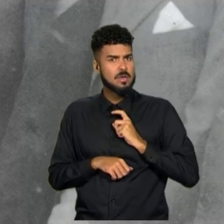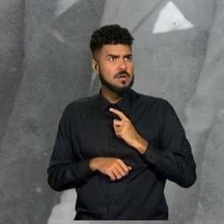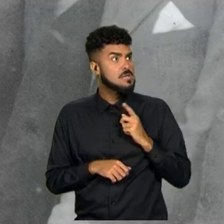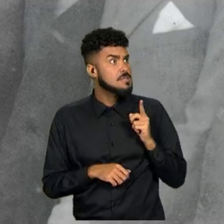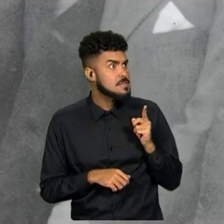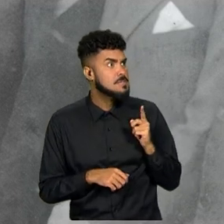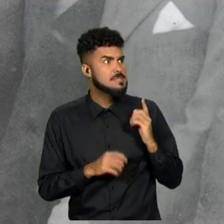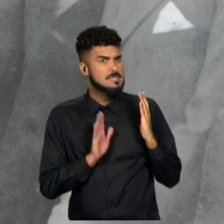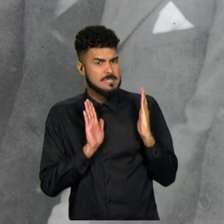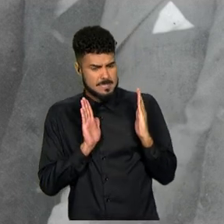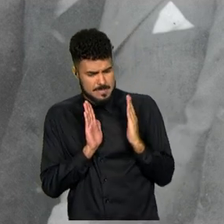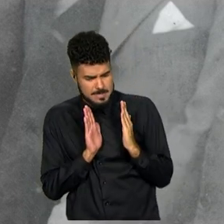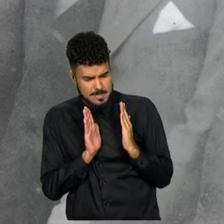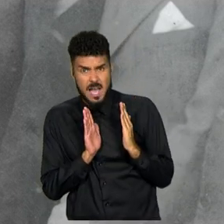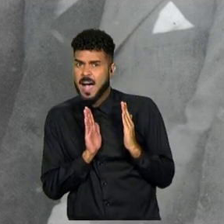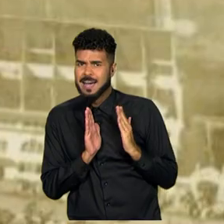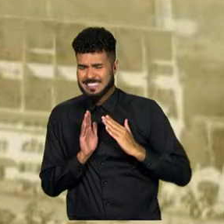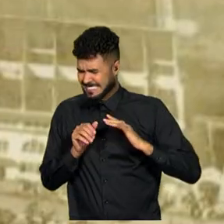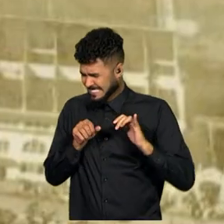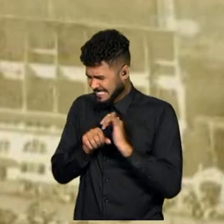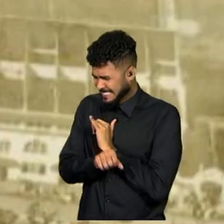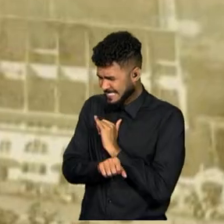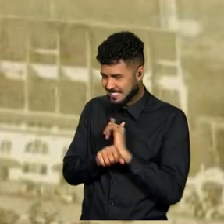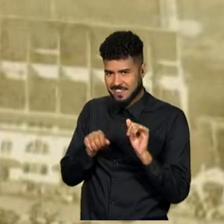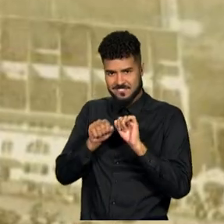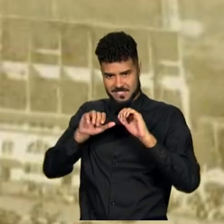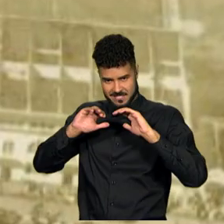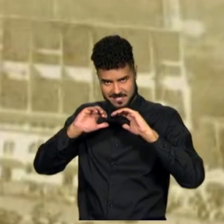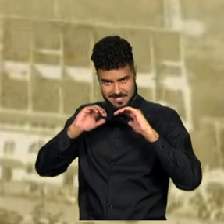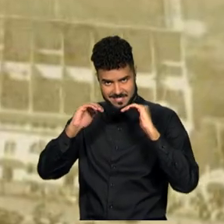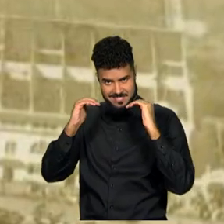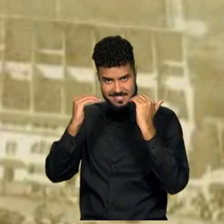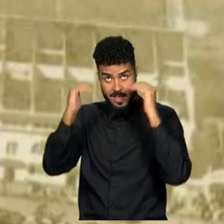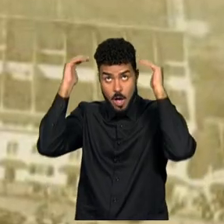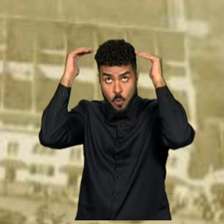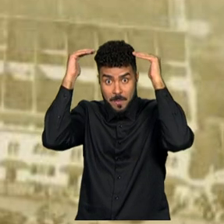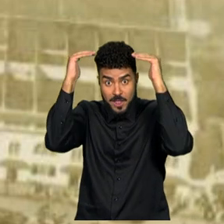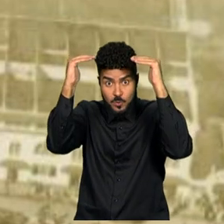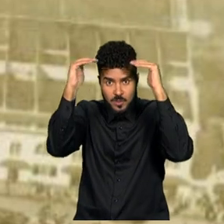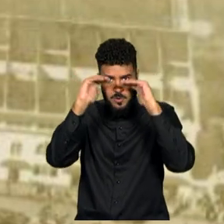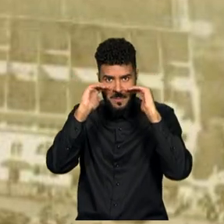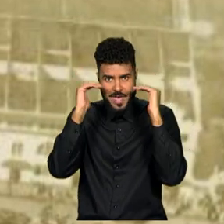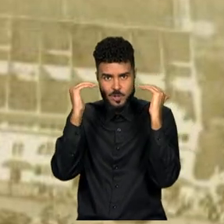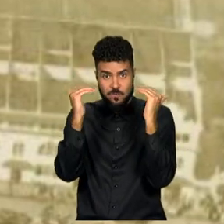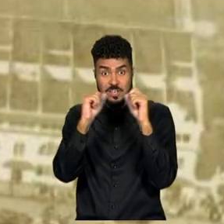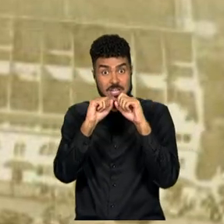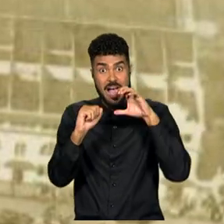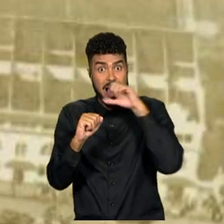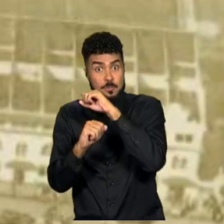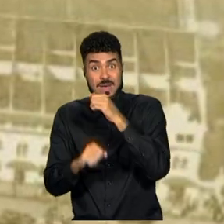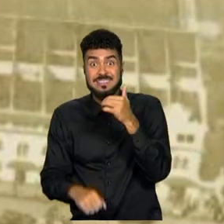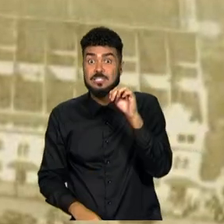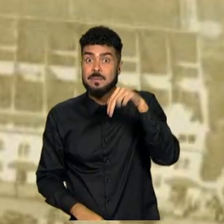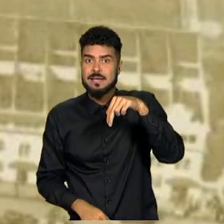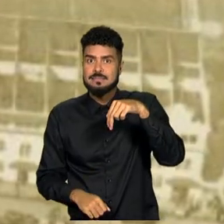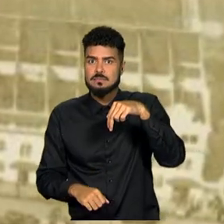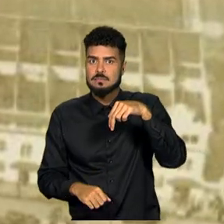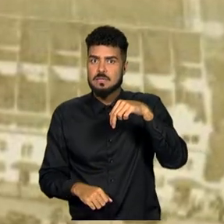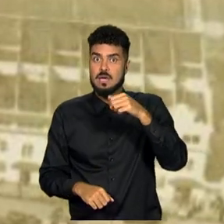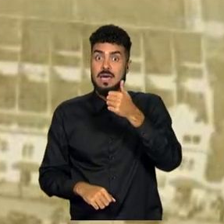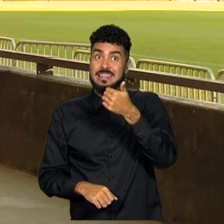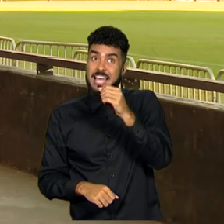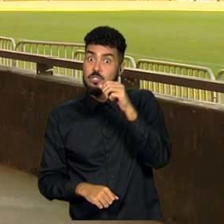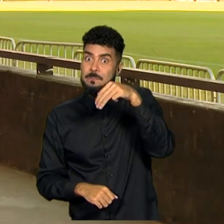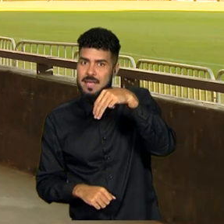fizeram o estádio até aquela parte coberta ali, menos a descoberta, em